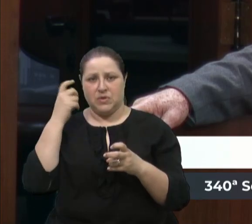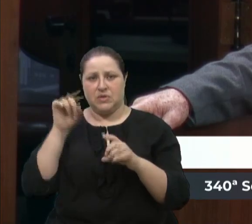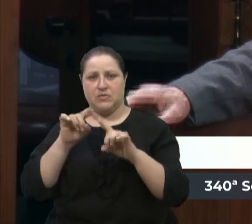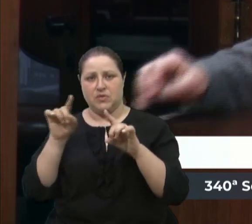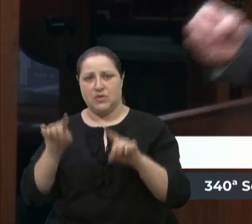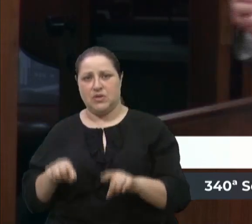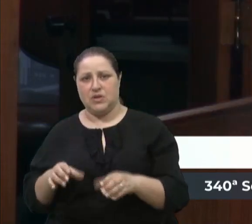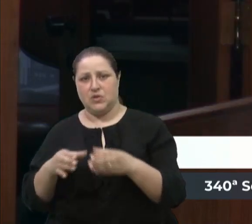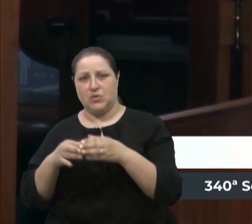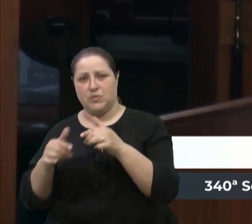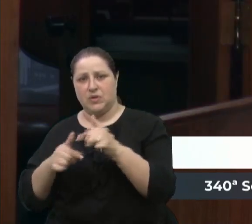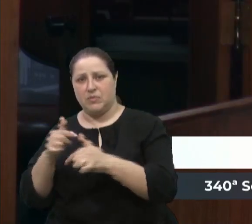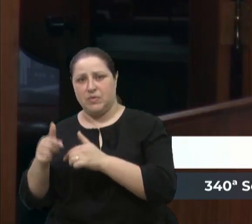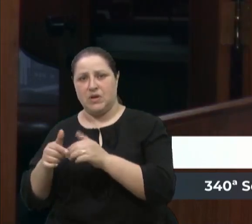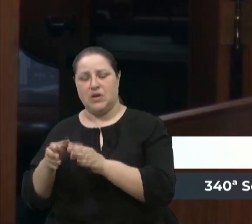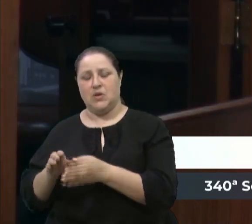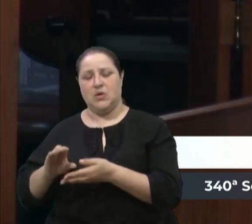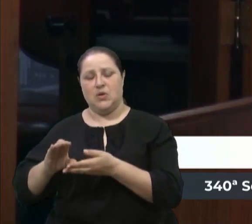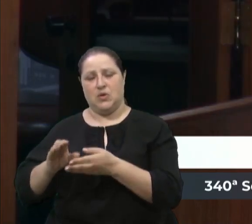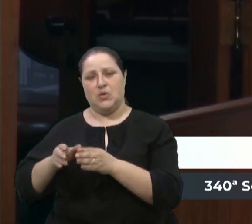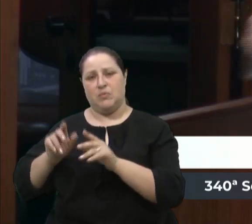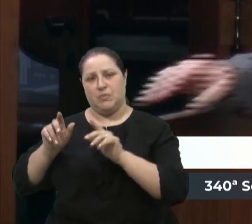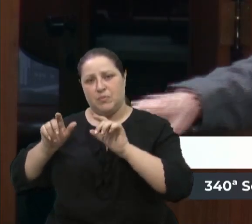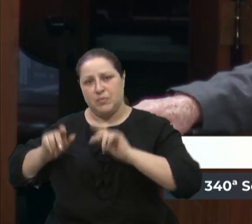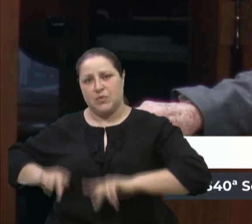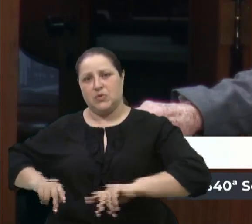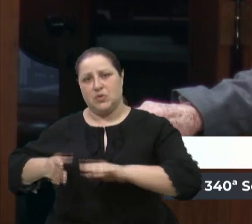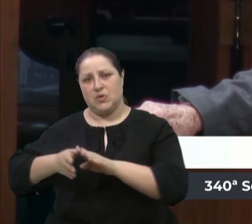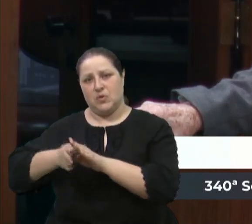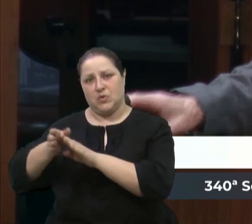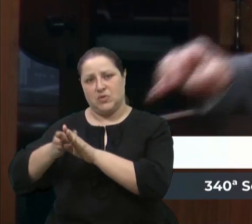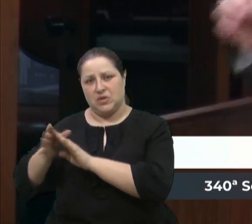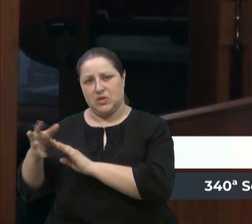trabalho, dos conselheiros, enfim, de todos os envolvidos,